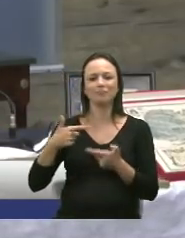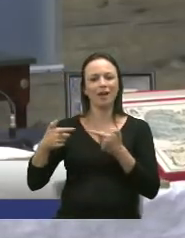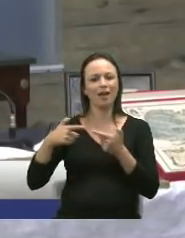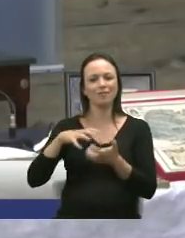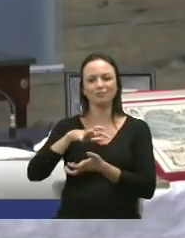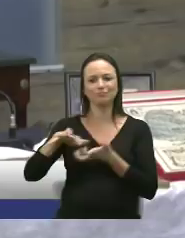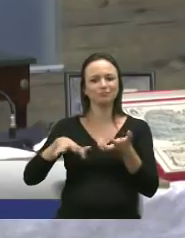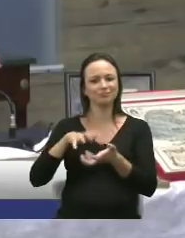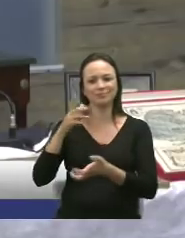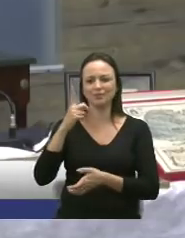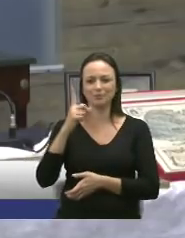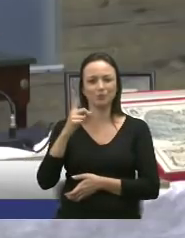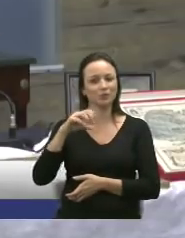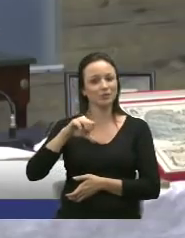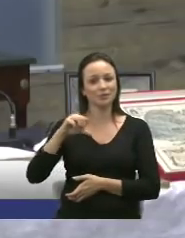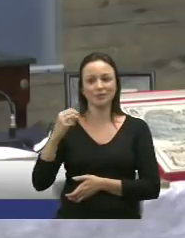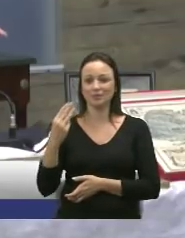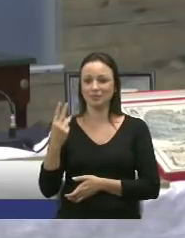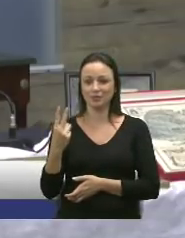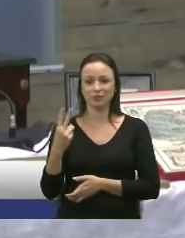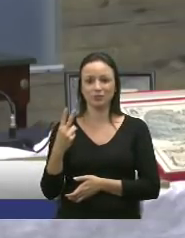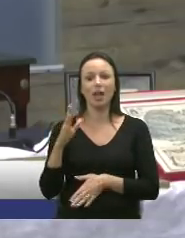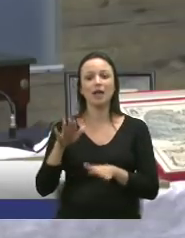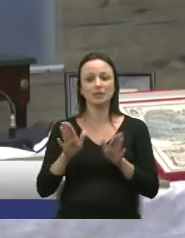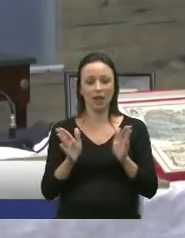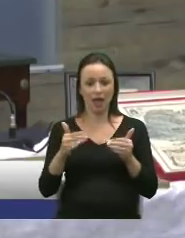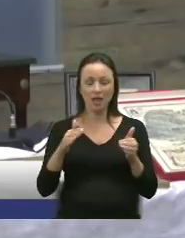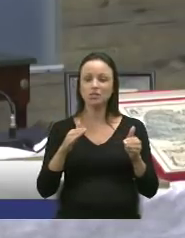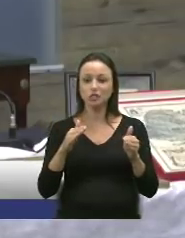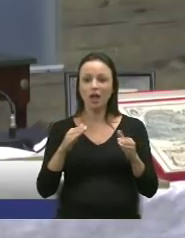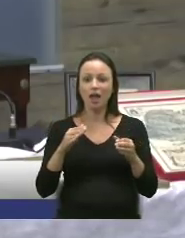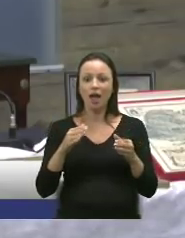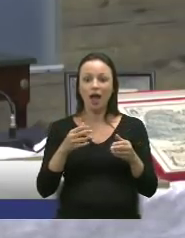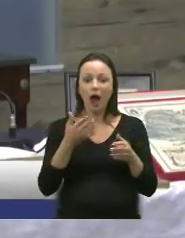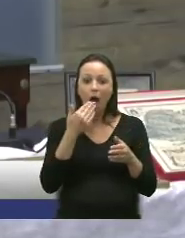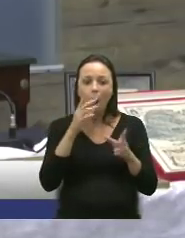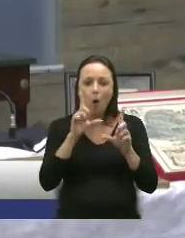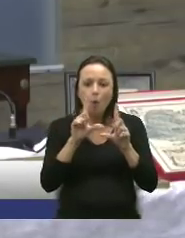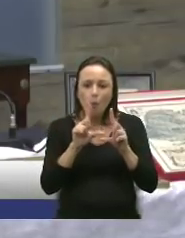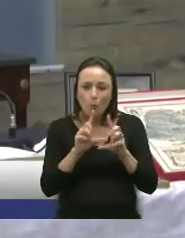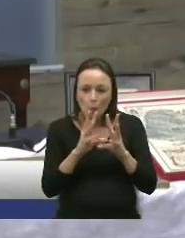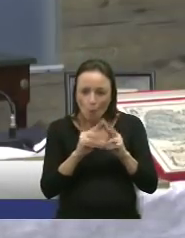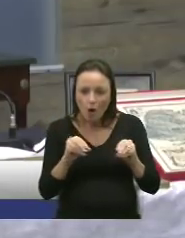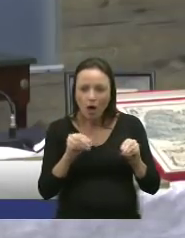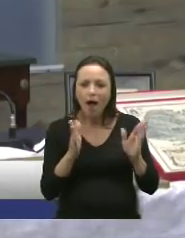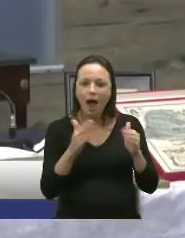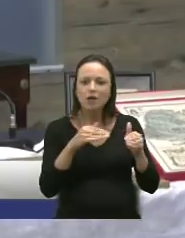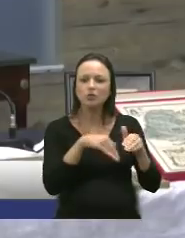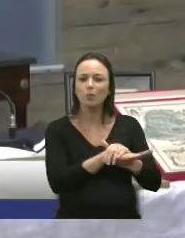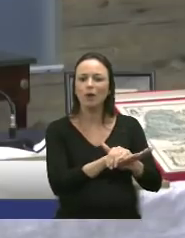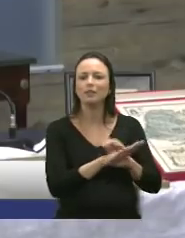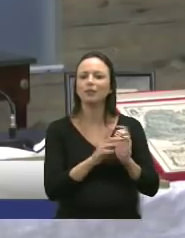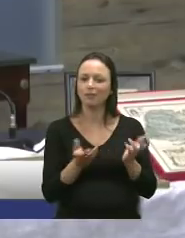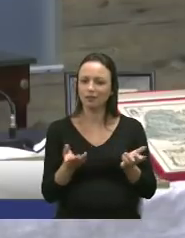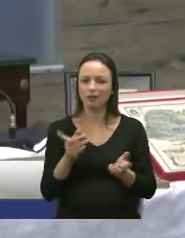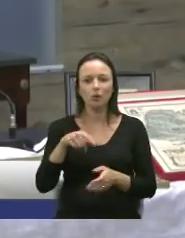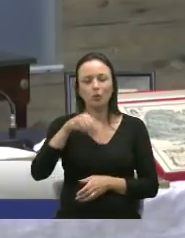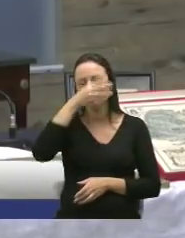Tem aluno que pode chegar a guardar a caixa de bombom vazia. Mas uma coisa eu garanto, nunca vai se esquecer.